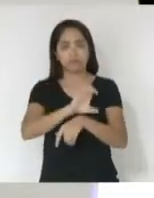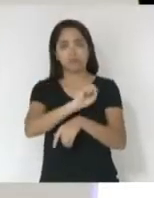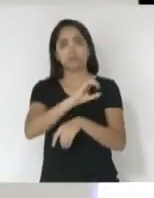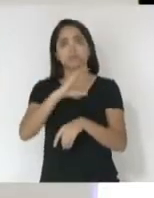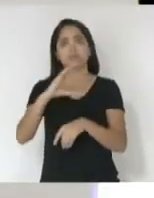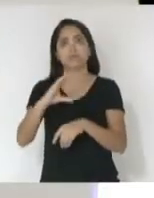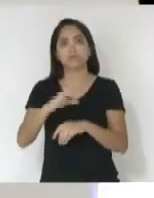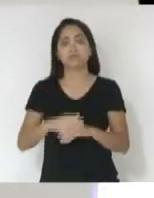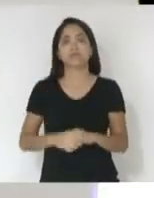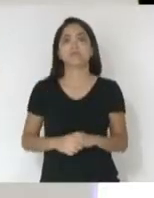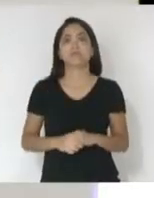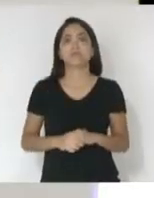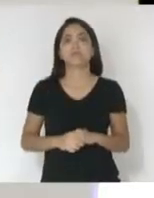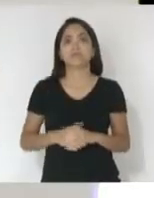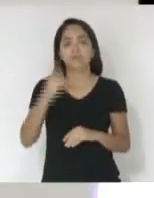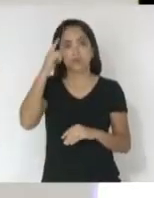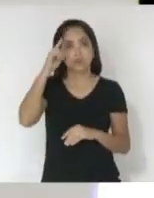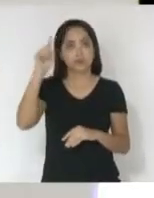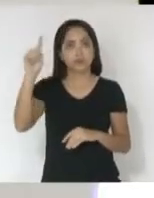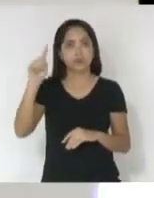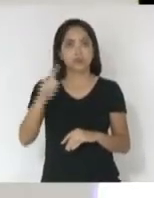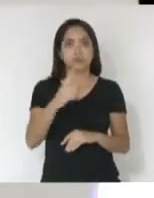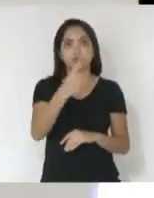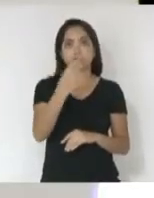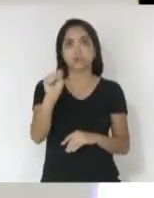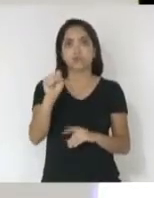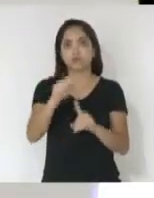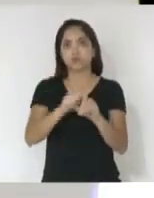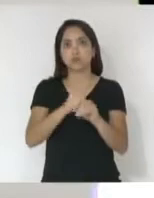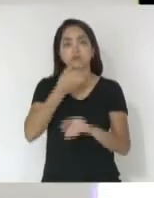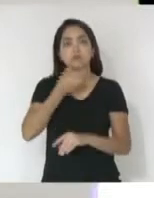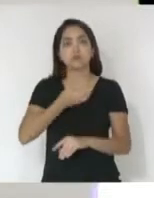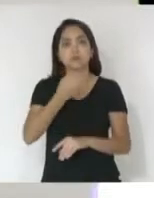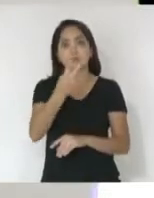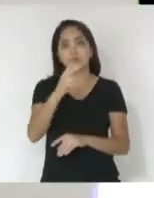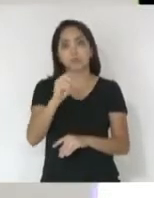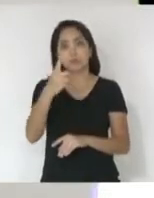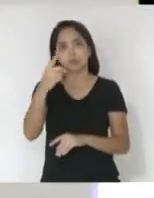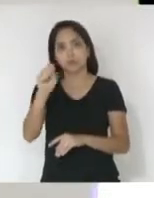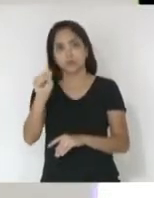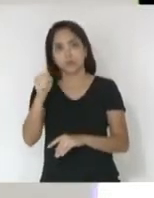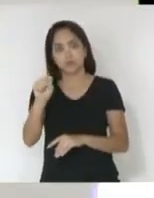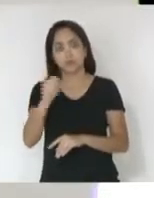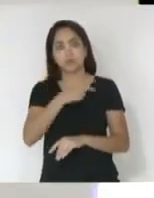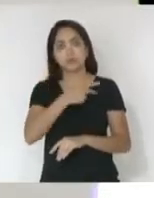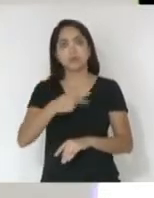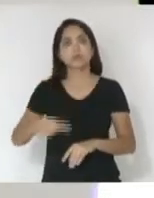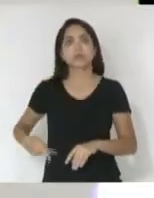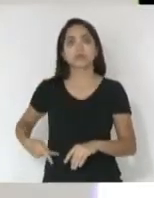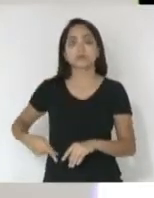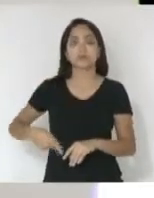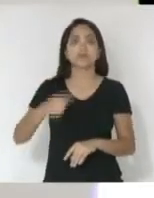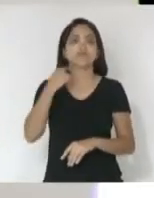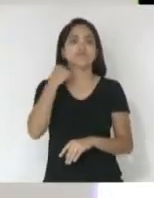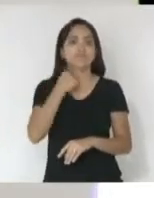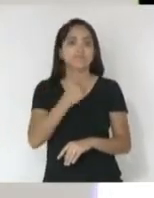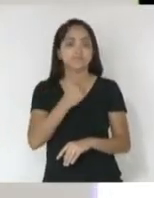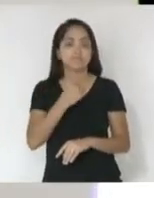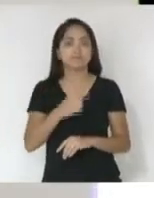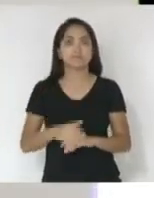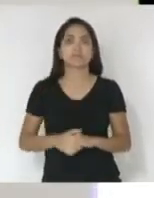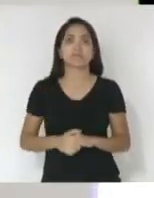de Santa Catarina, realizada em 18 de dezembro de 2018. Presidência, deputado Silvio